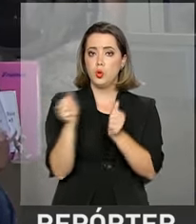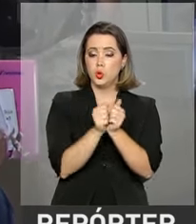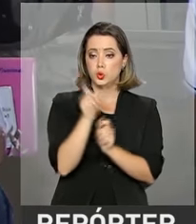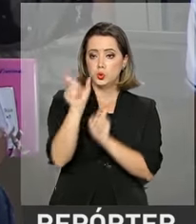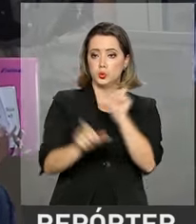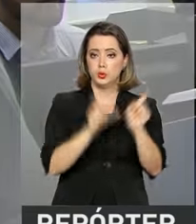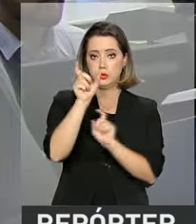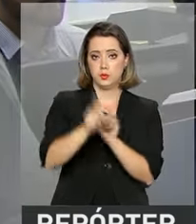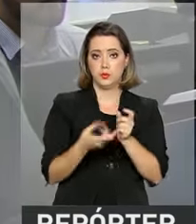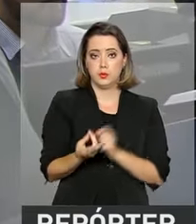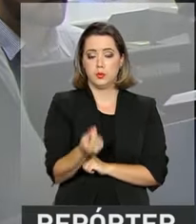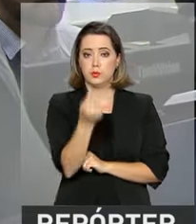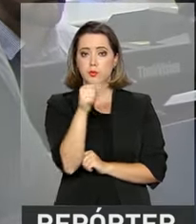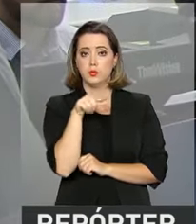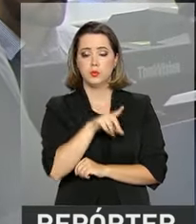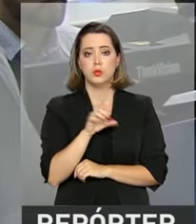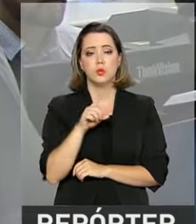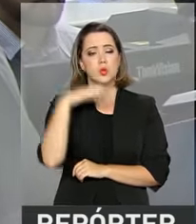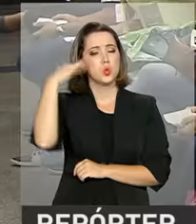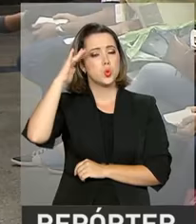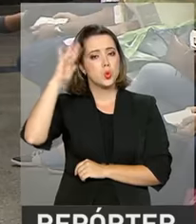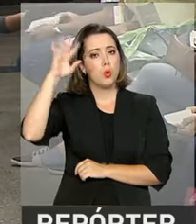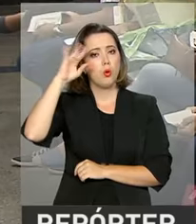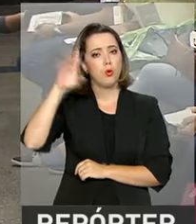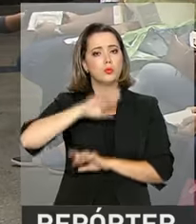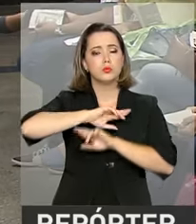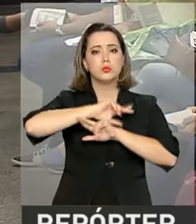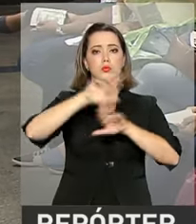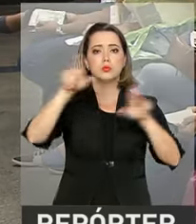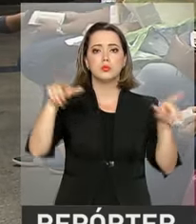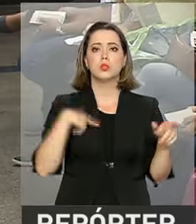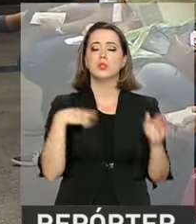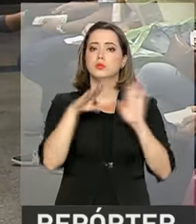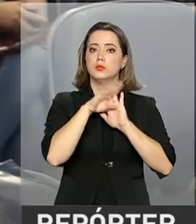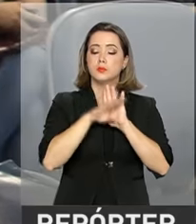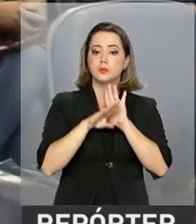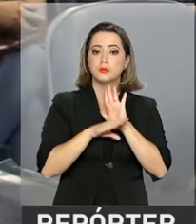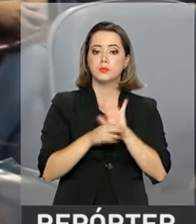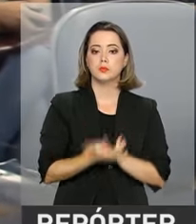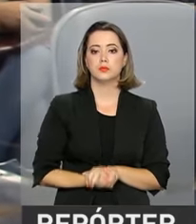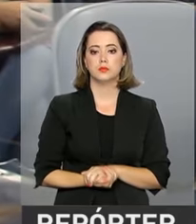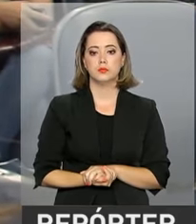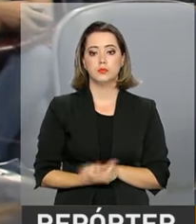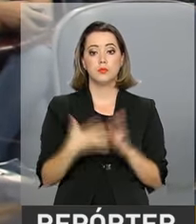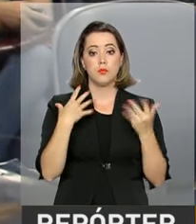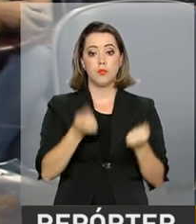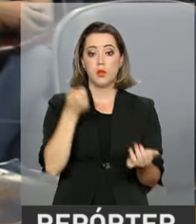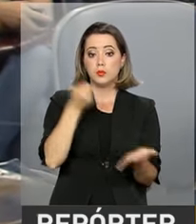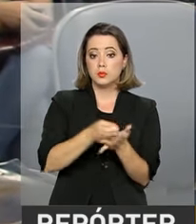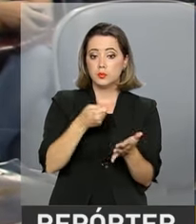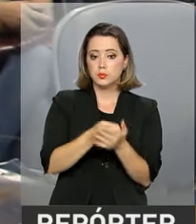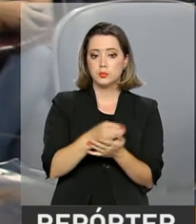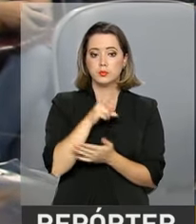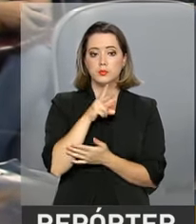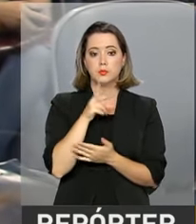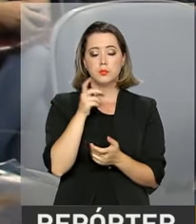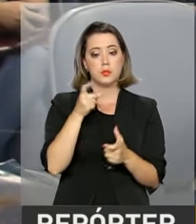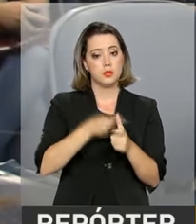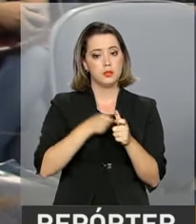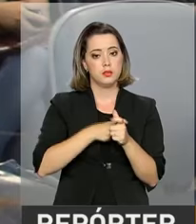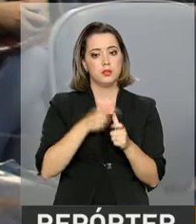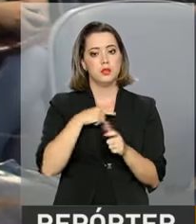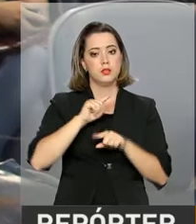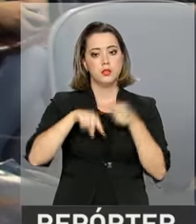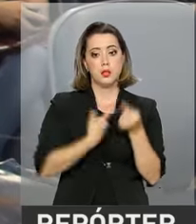inativas do fgts sonhos e muitos muitos projetos vamos sanar algumas dívidas e aquilo que sobrar vou